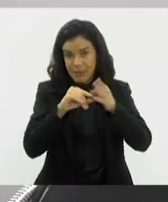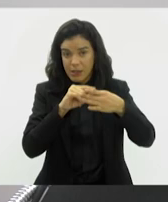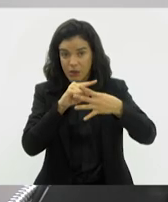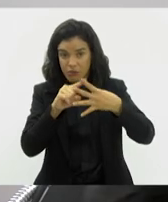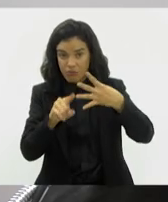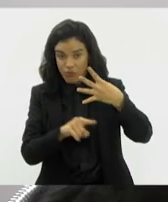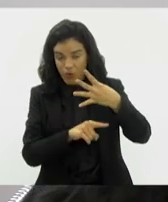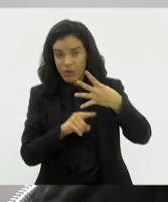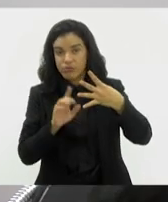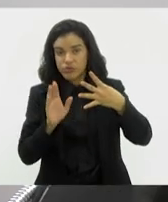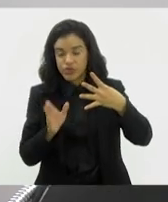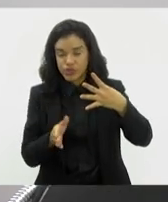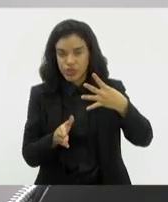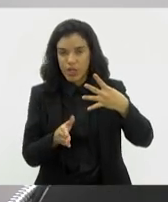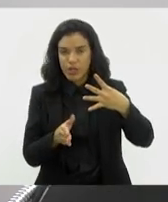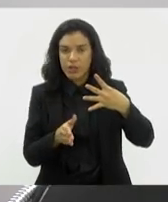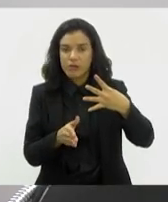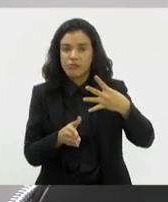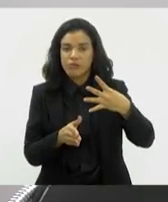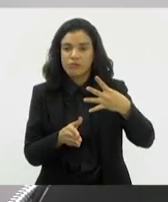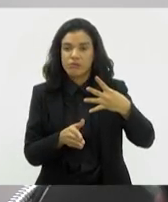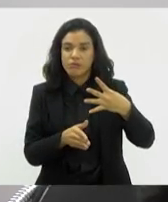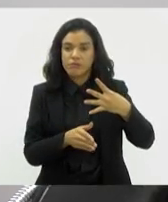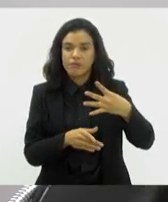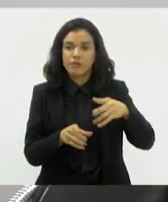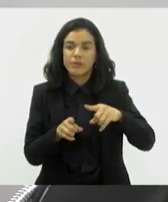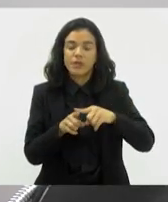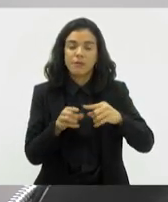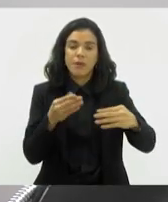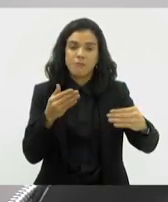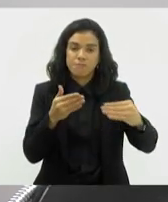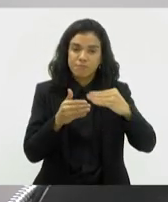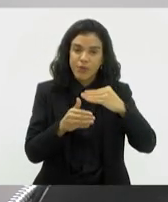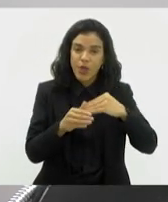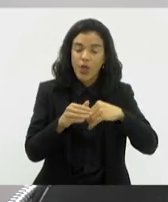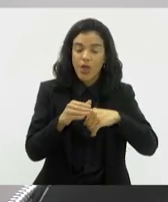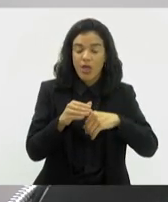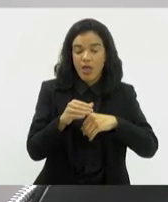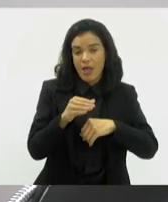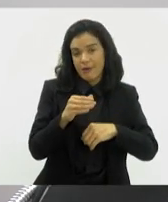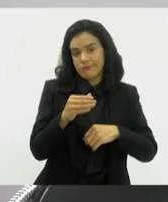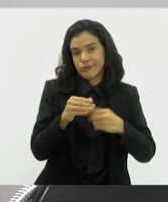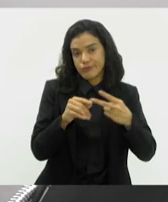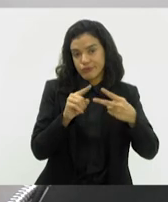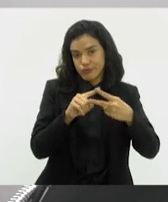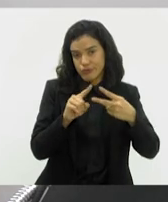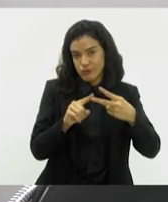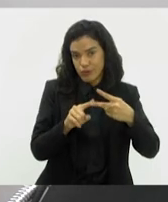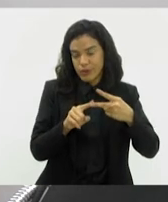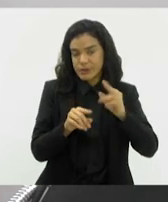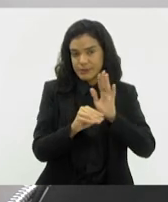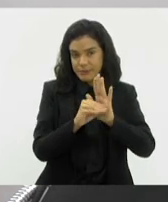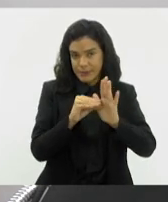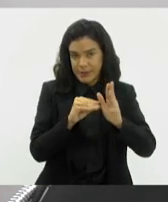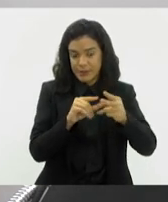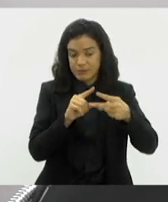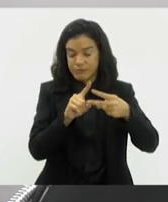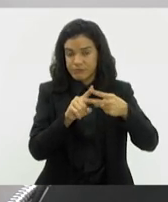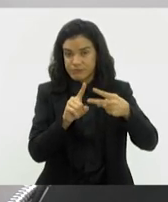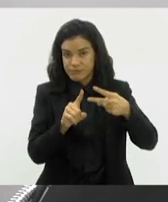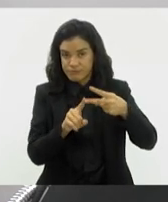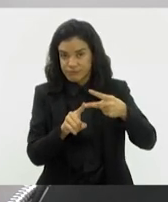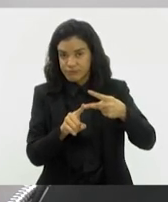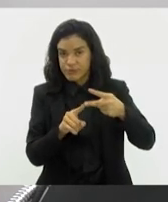já foram citadas, abrir aberta a divergência, constitucionalidade com 2 emendas. Essas 2 emendas, lá